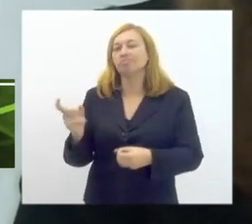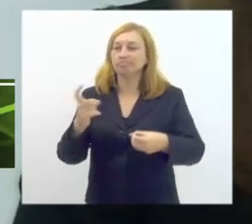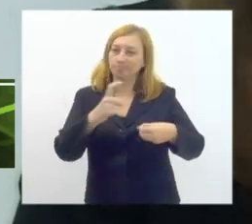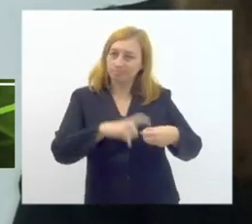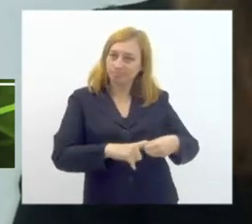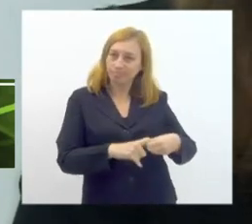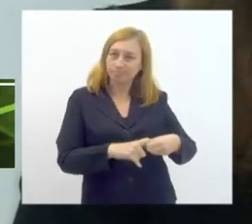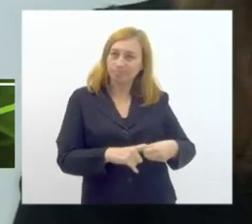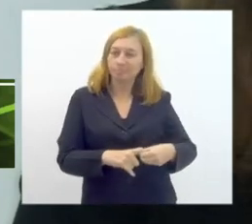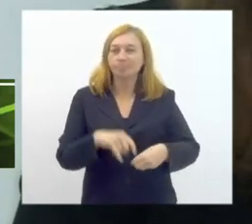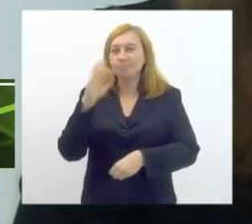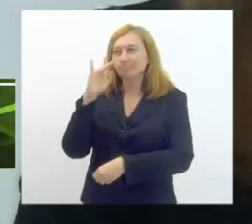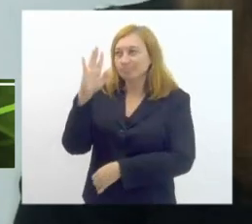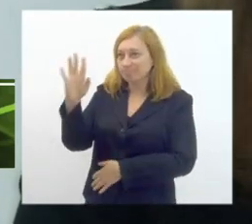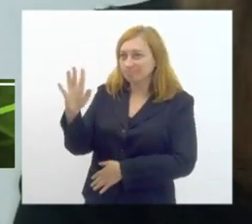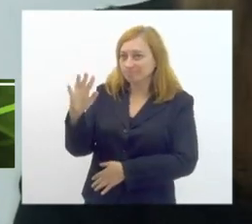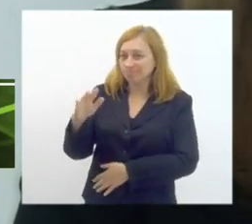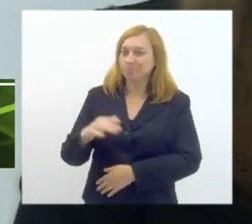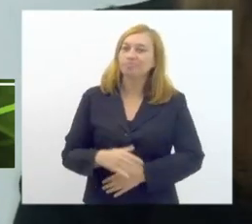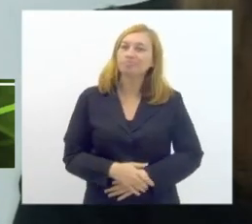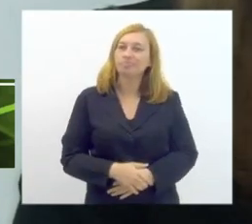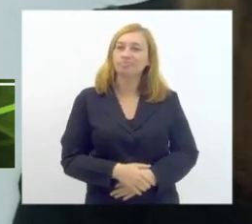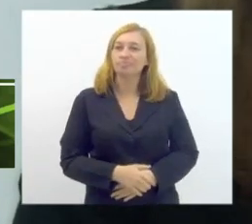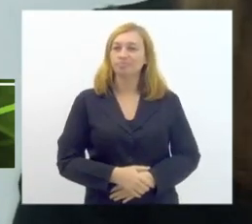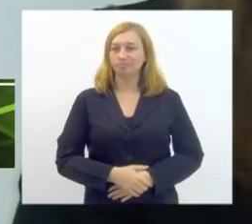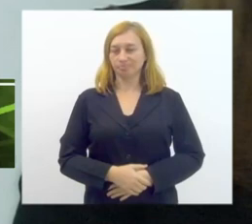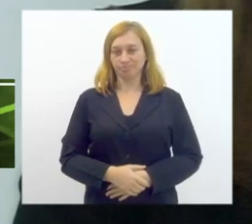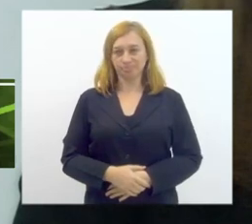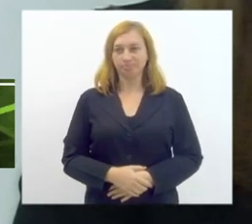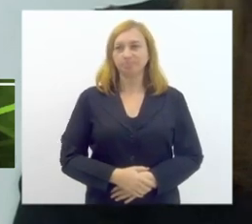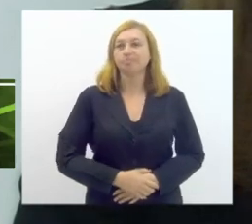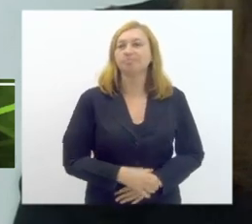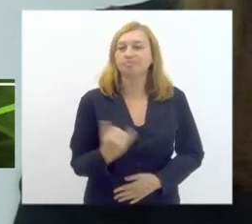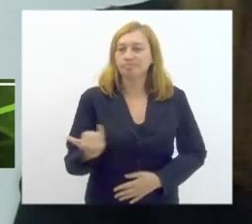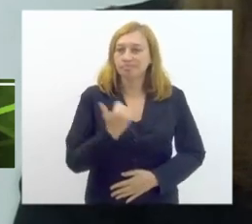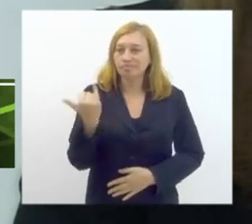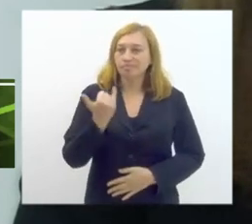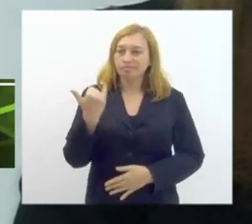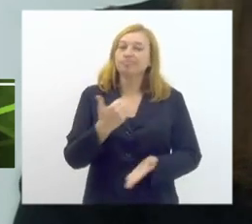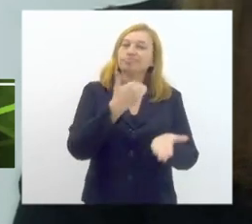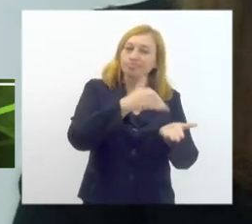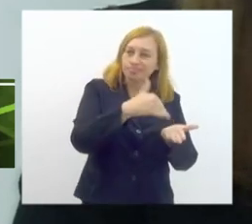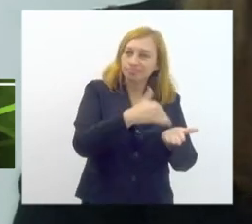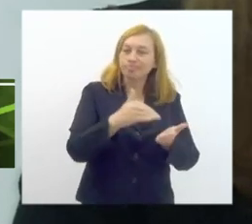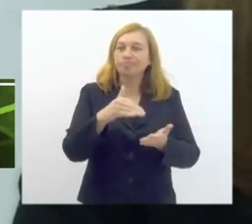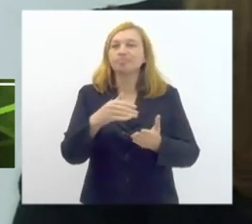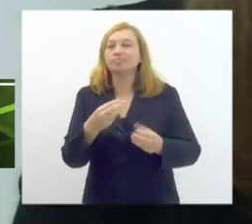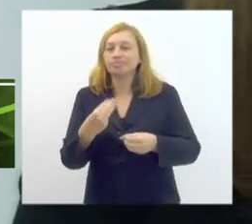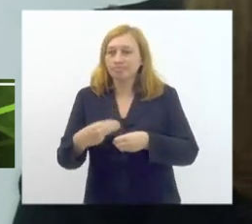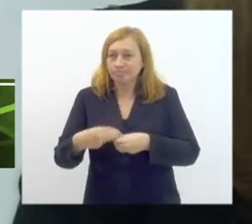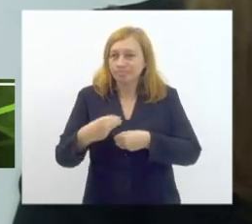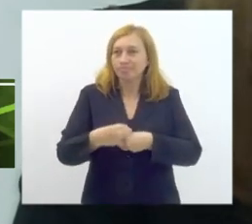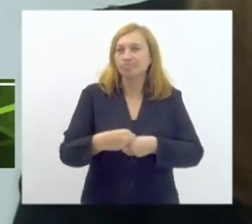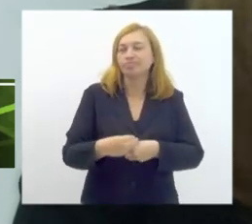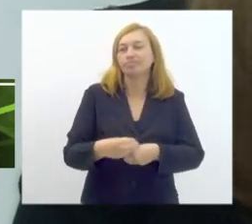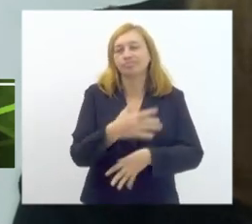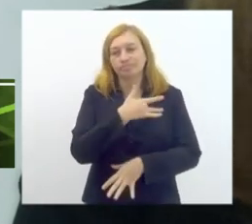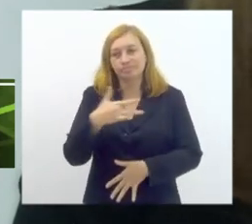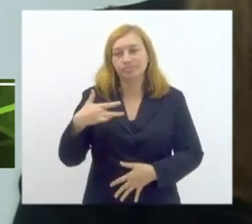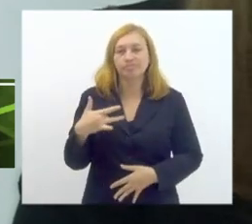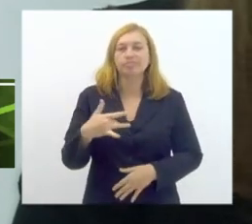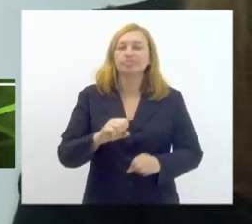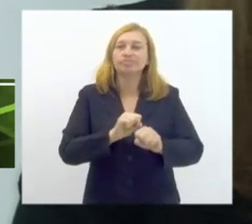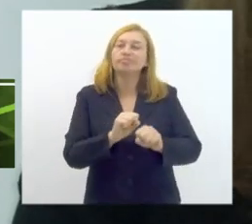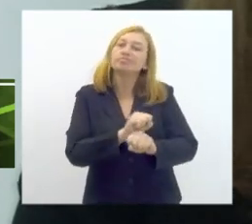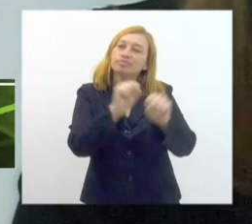consórcios. Imagine que celeridade que a gente vai ter. Além das secretarias municipais de saúde, além do sistema de saúde